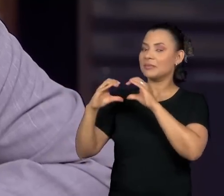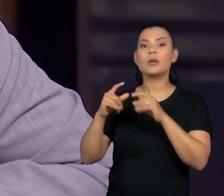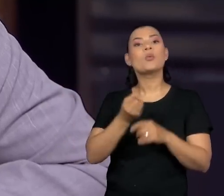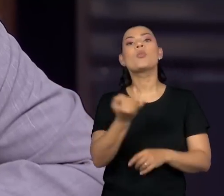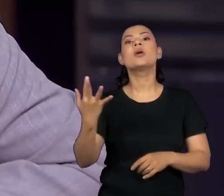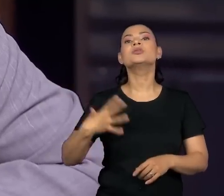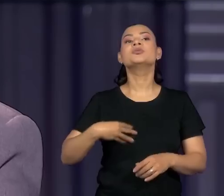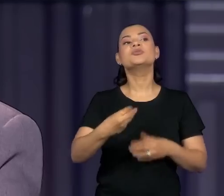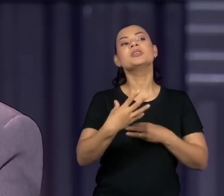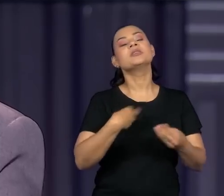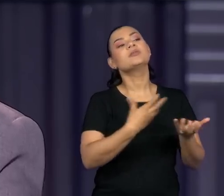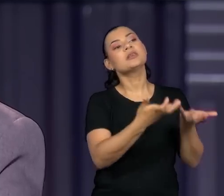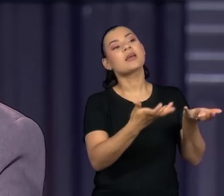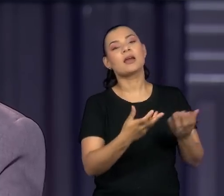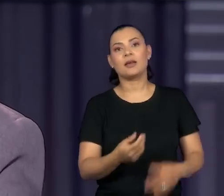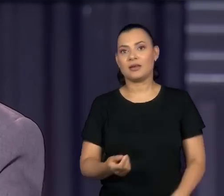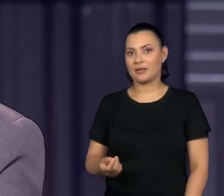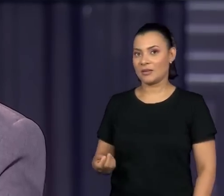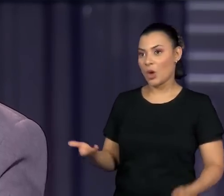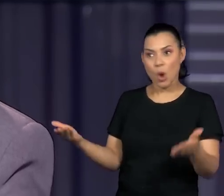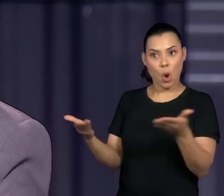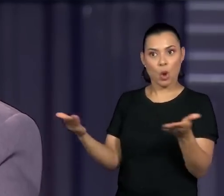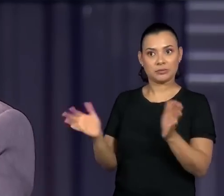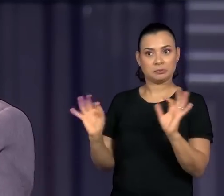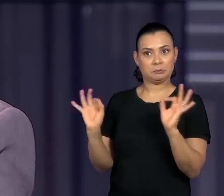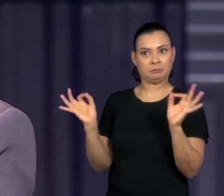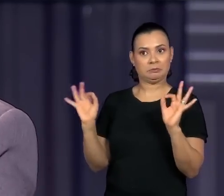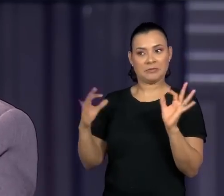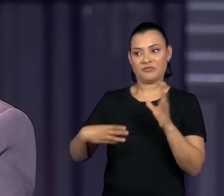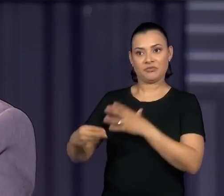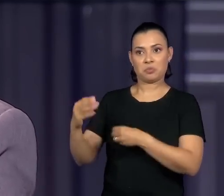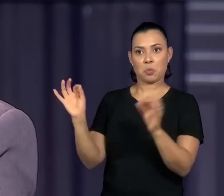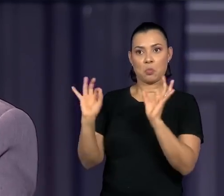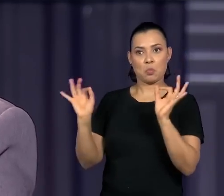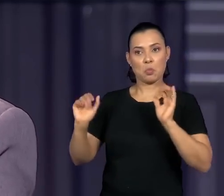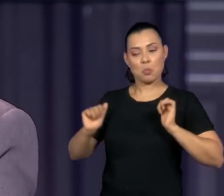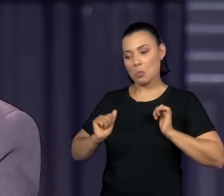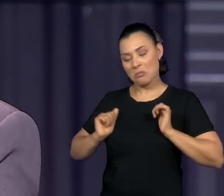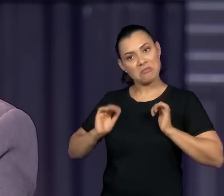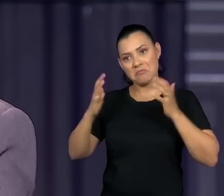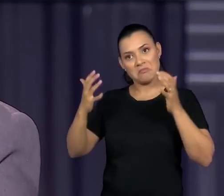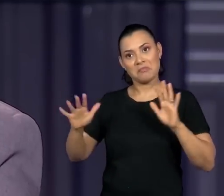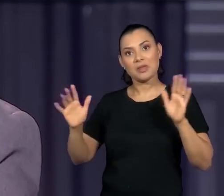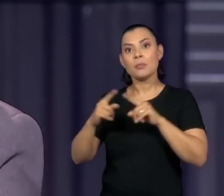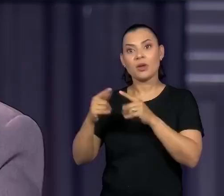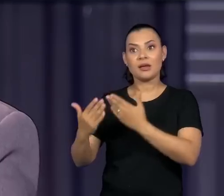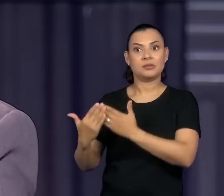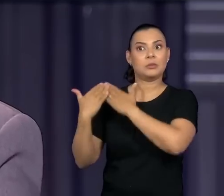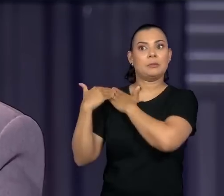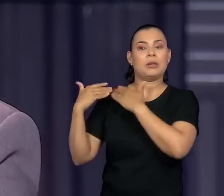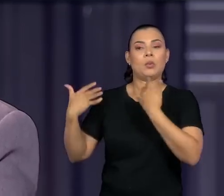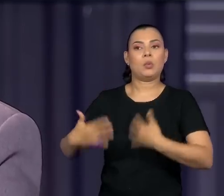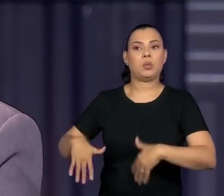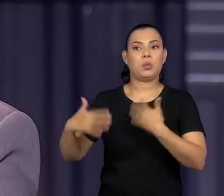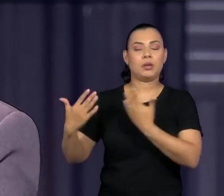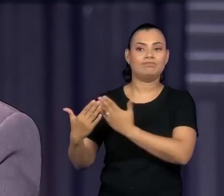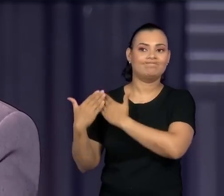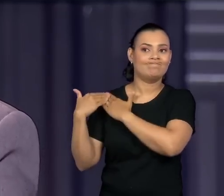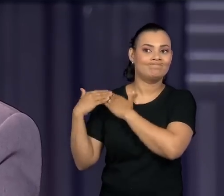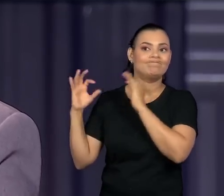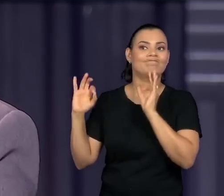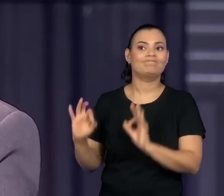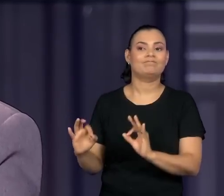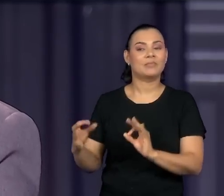no mundo? Pô, não tem um pensamento por enquanto, a gente não tem esse pensamento por enquanto, não. E é uma responsabilidade grande, viu? Colocar uma criança no